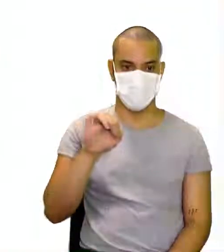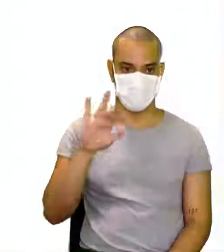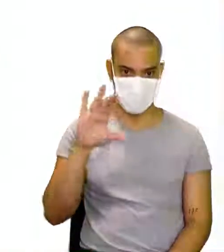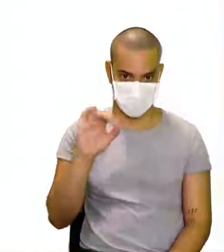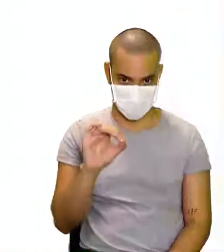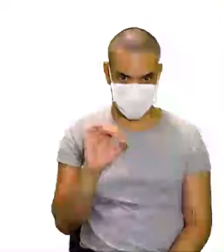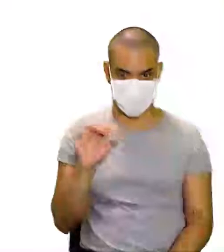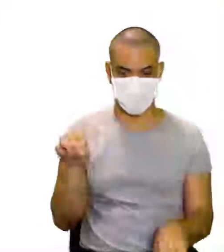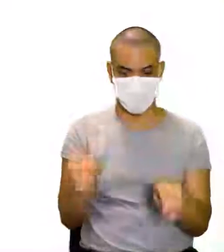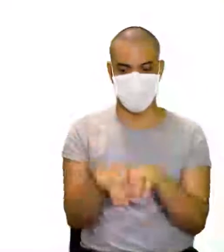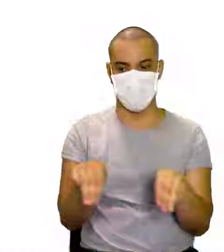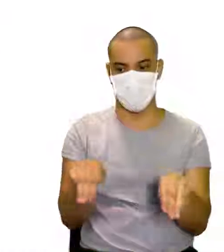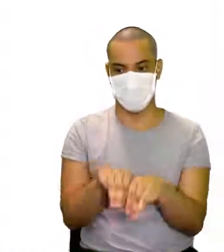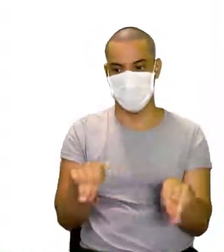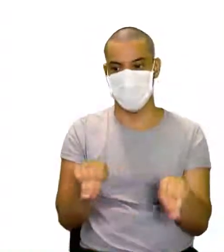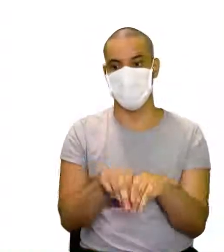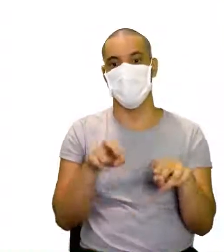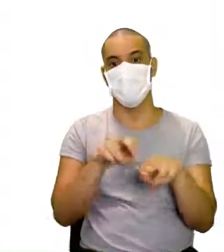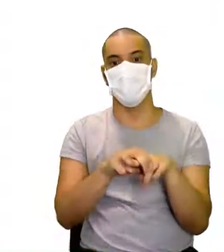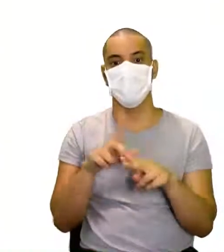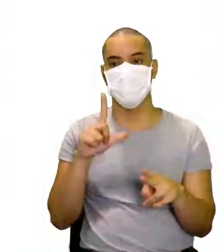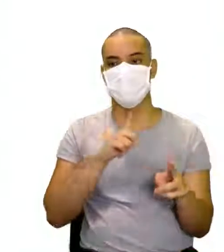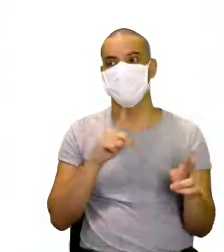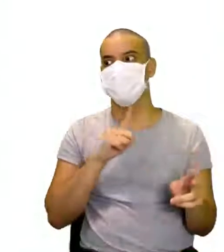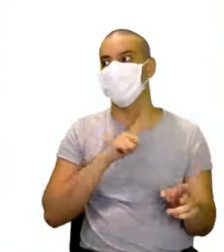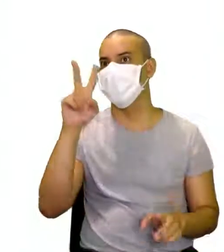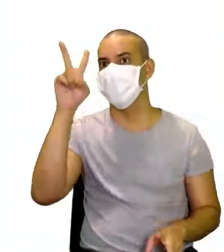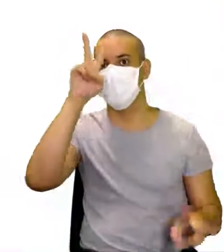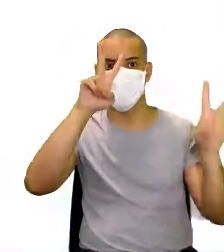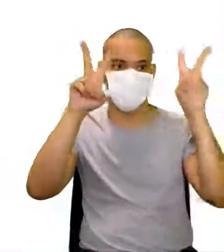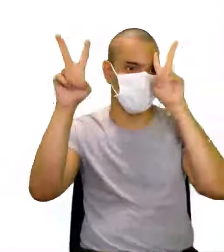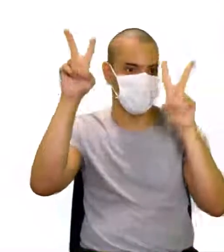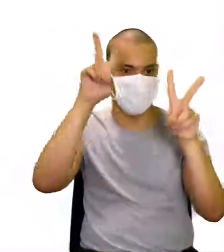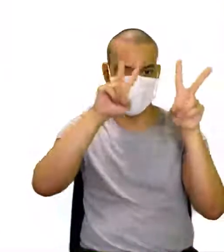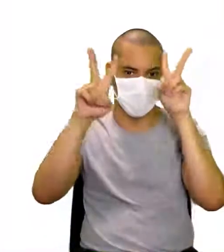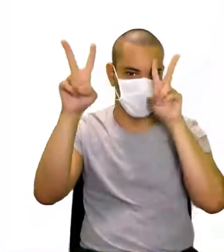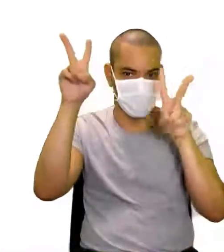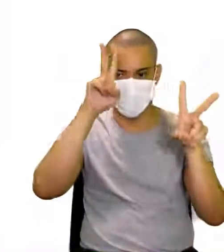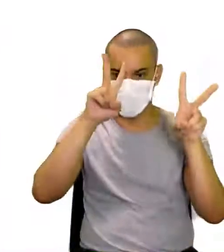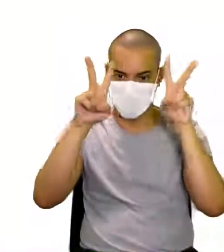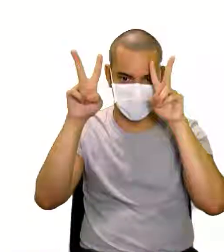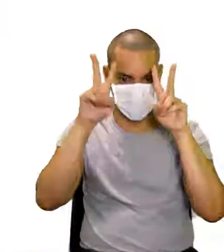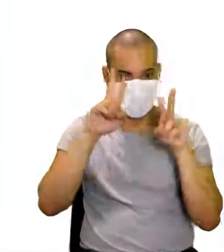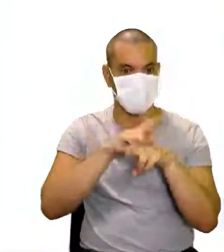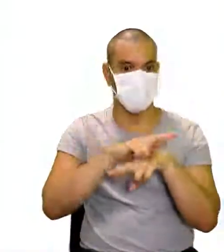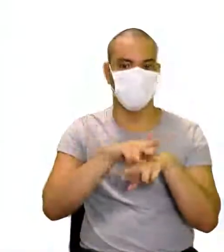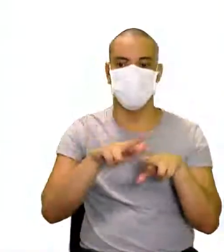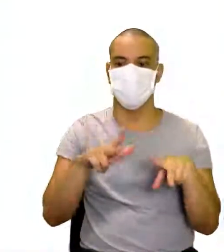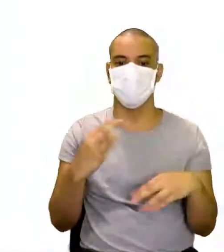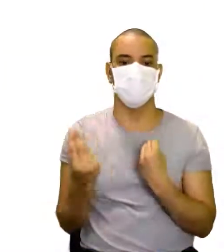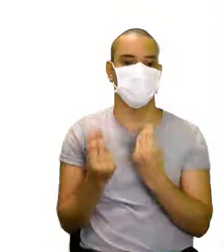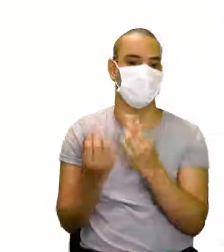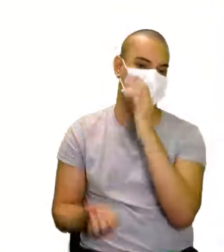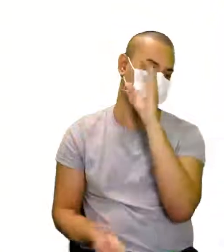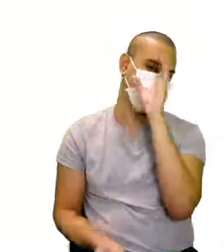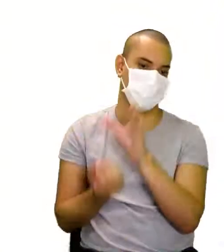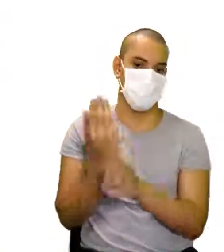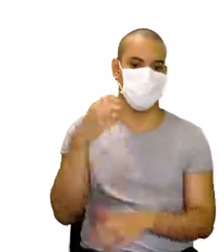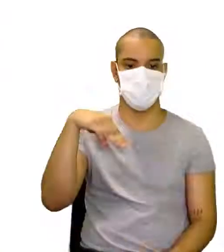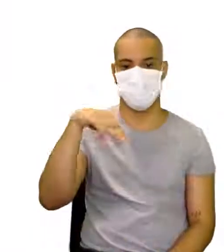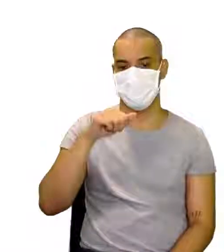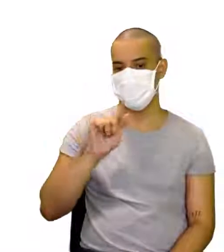Então, nós temos aí várias histórias em relação a de como surgiu o termo